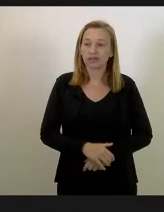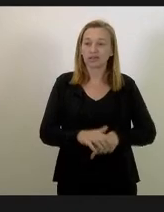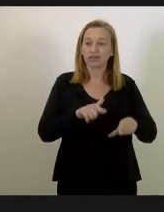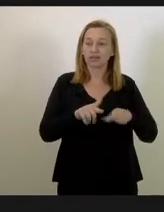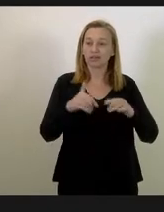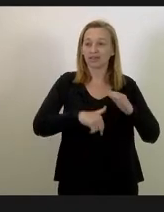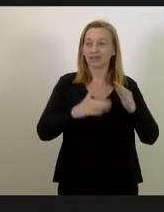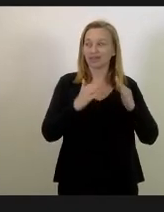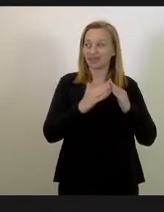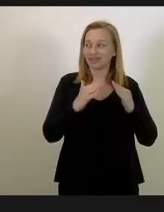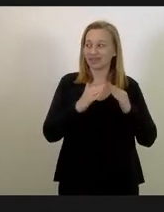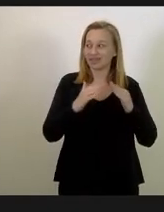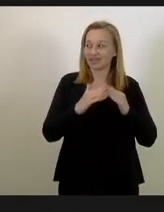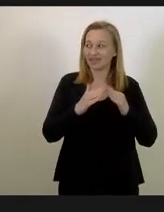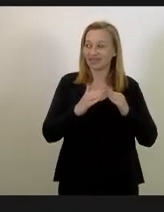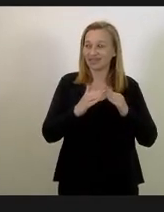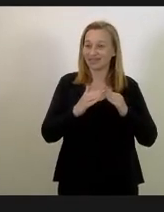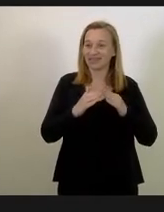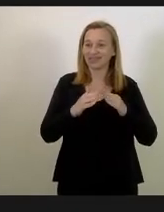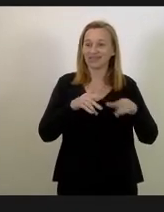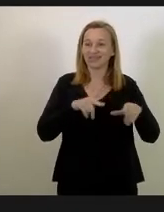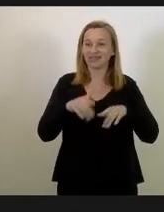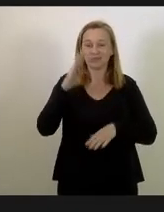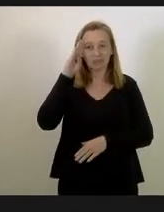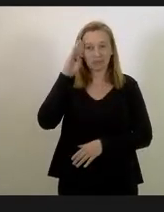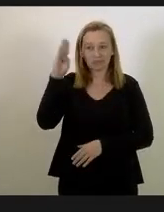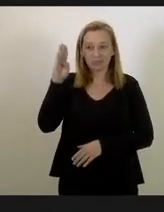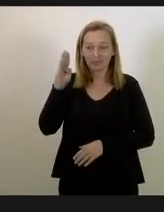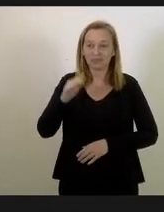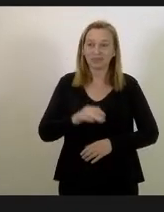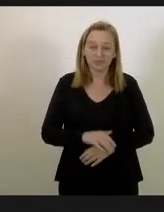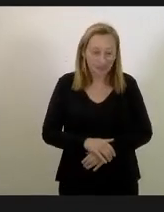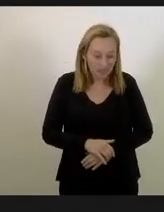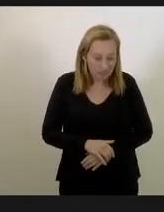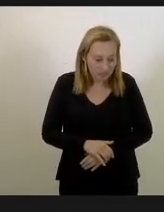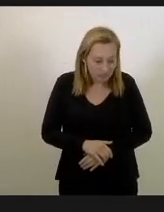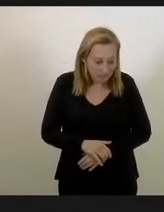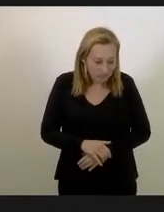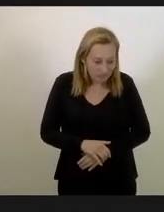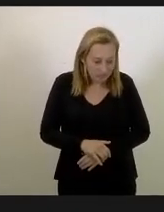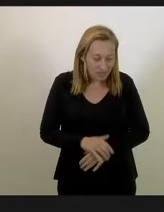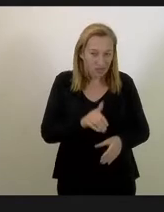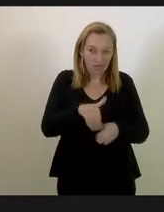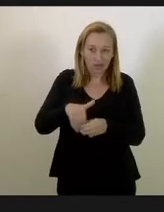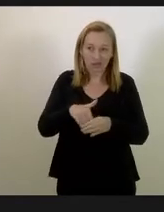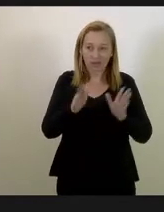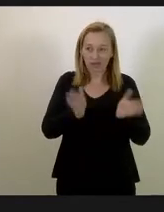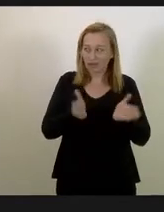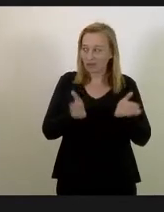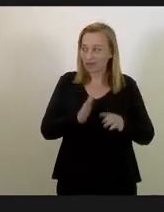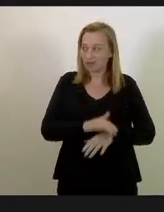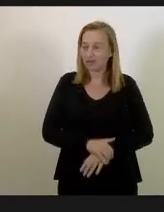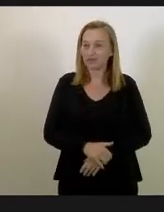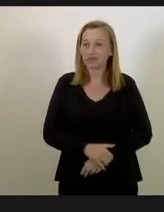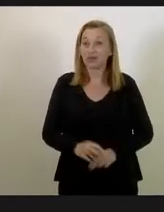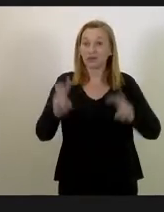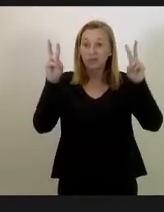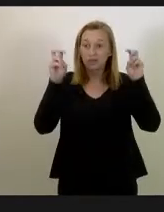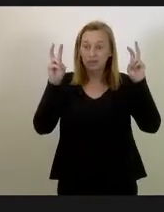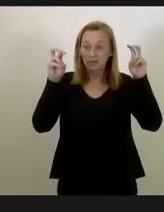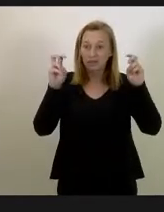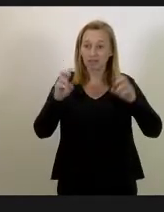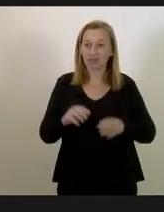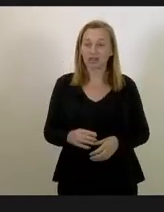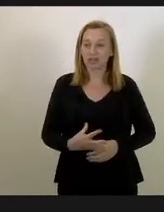proposições que são fundamentais como aqui estamos votando agora a questão do